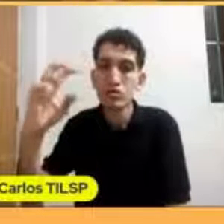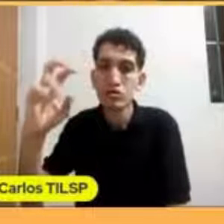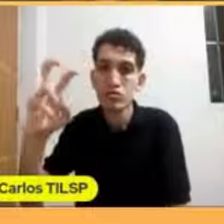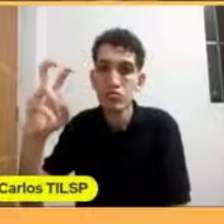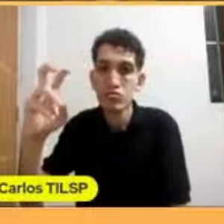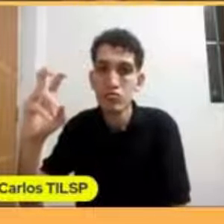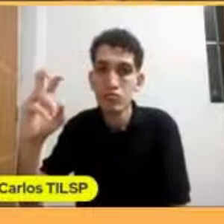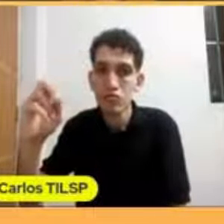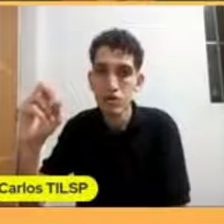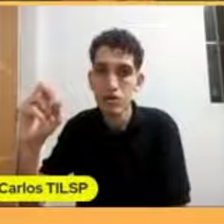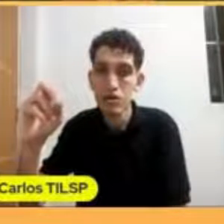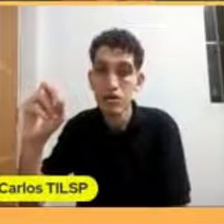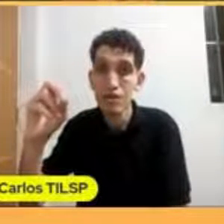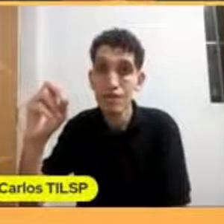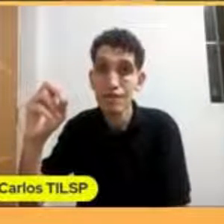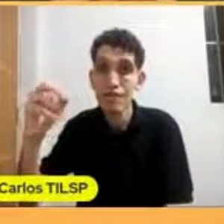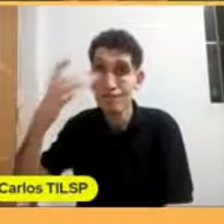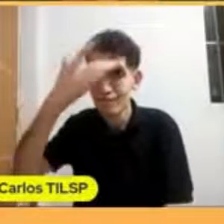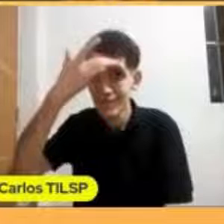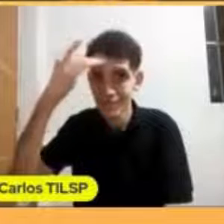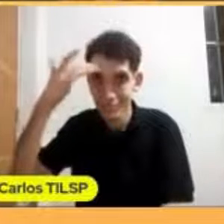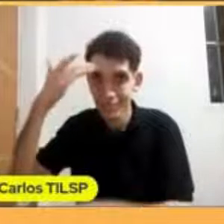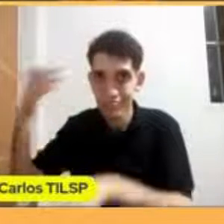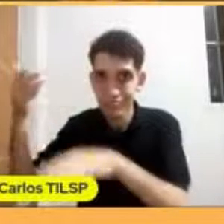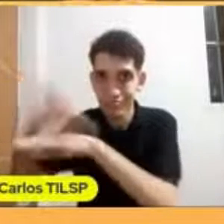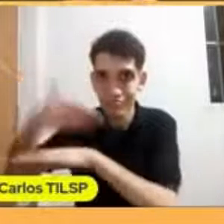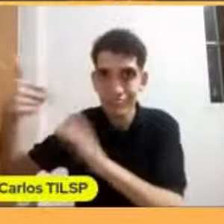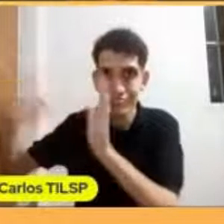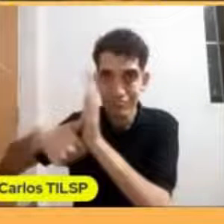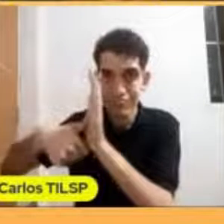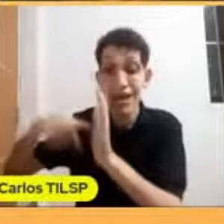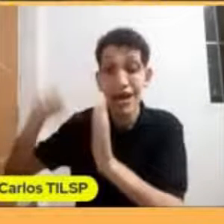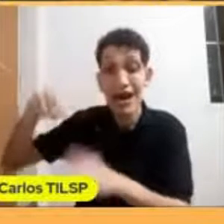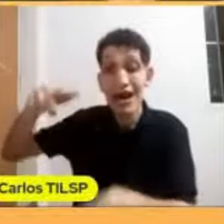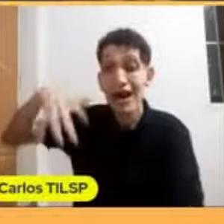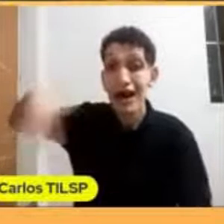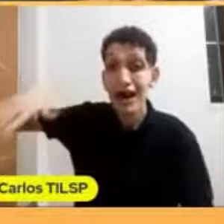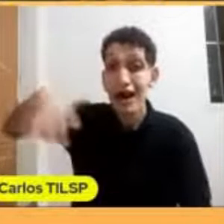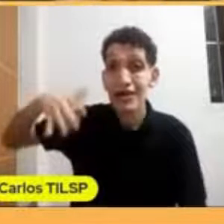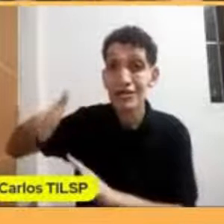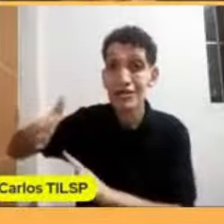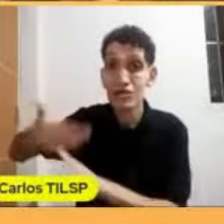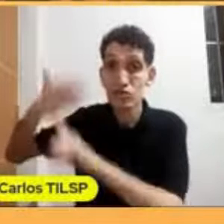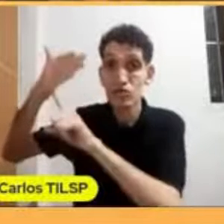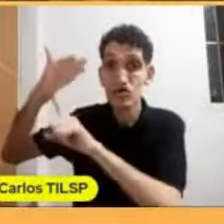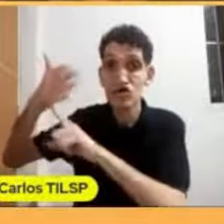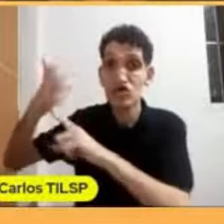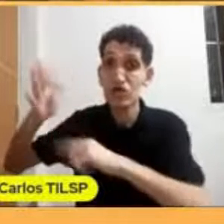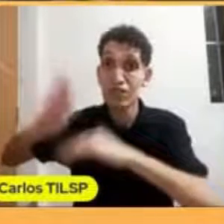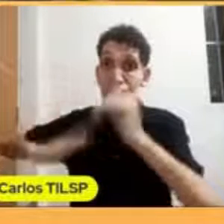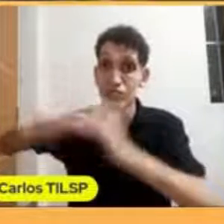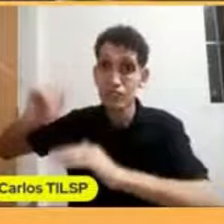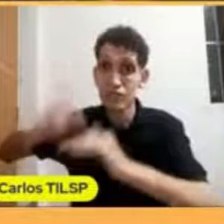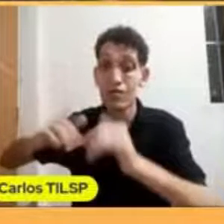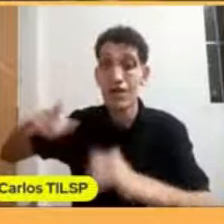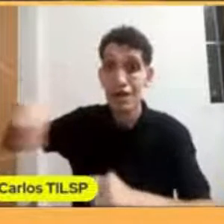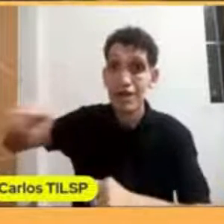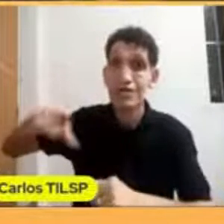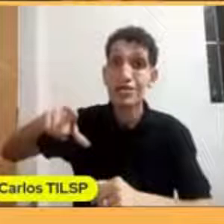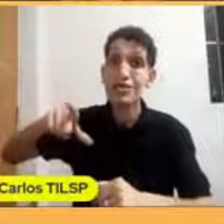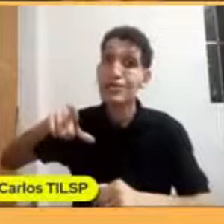desse consórcio. O que que eles fazem? São profissionais na área de tecnologia, com e sem deficiência,